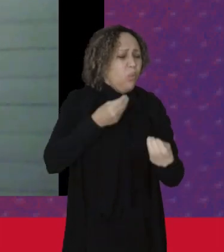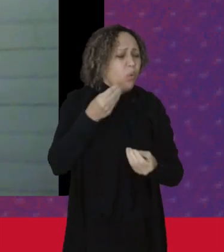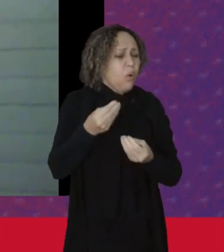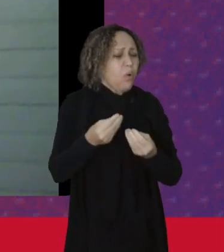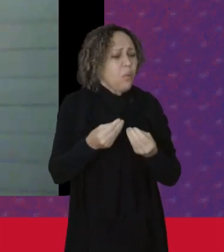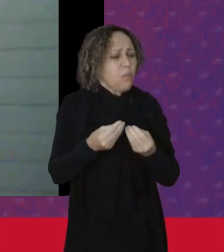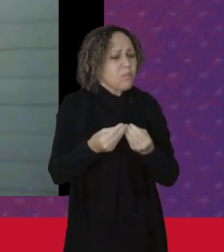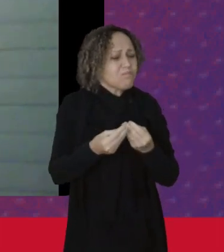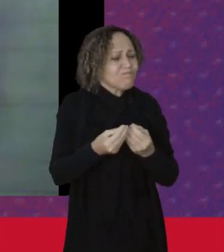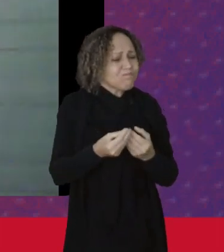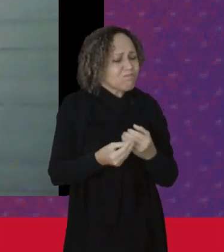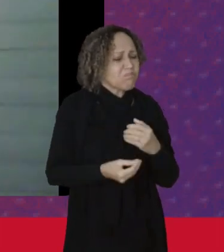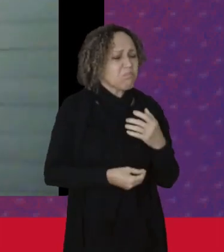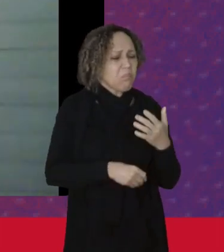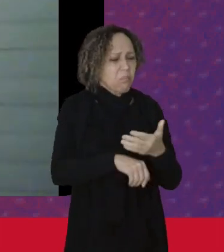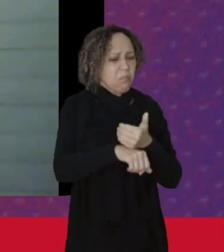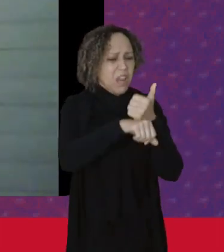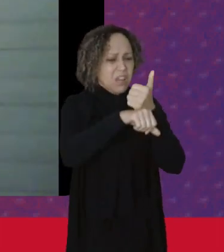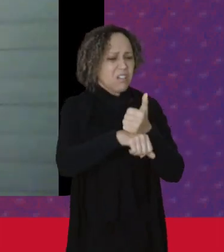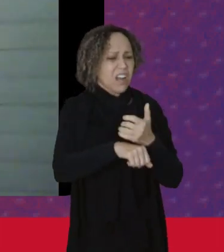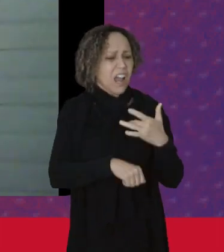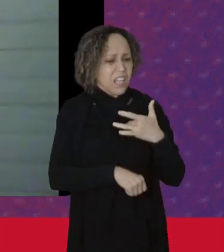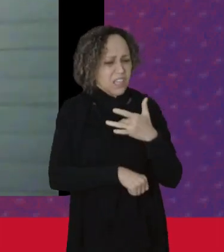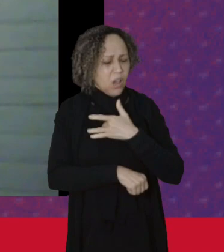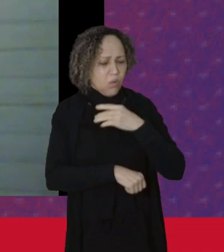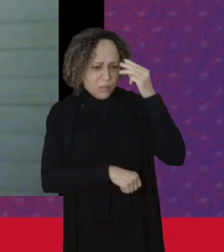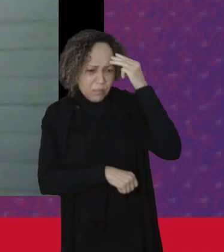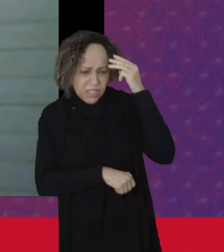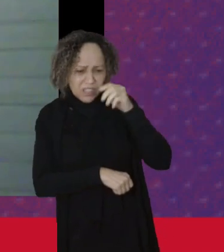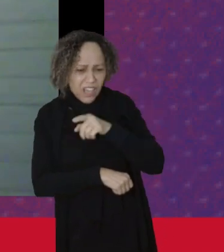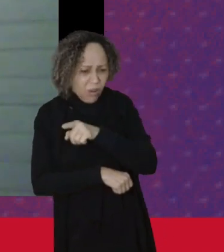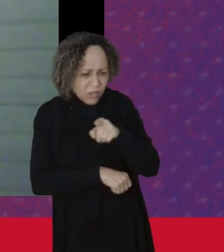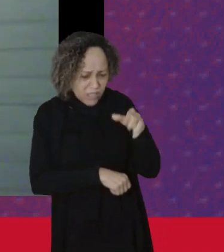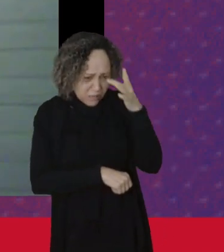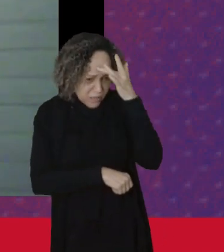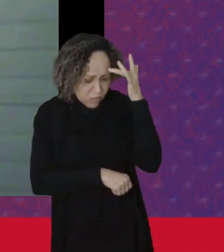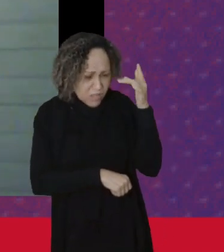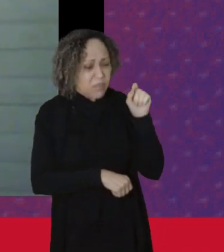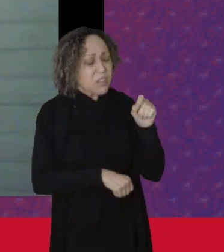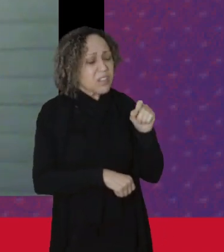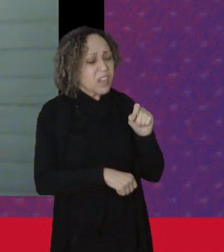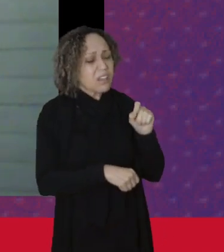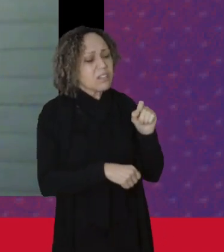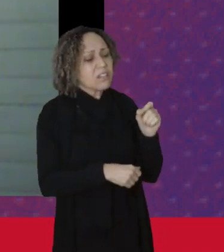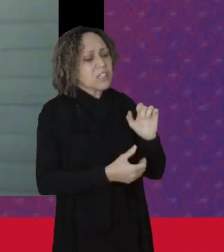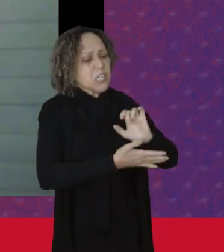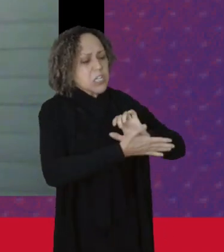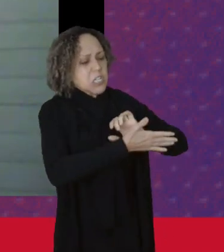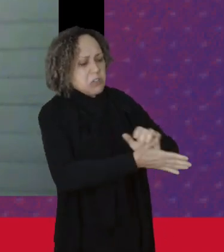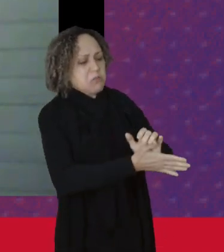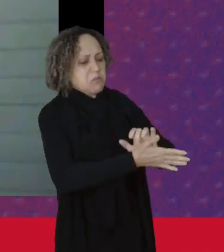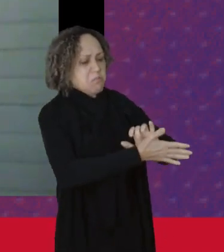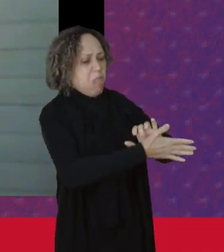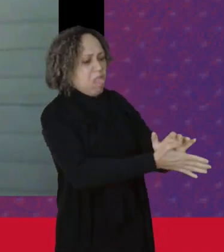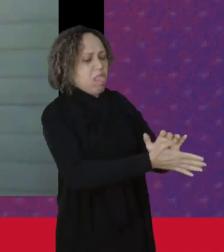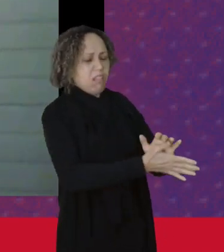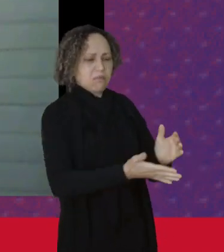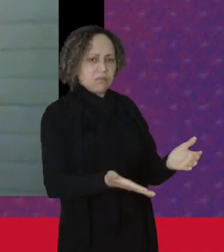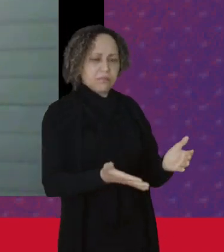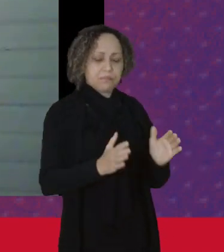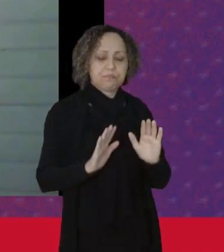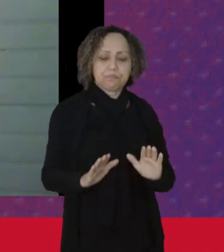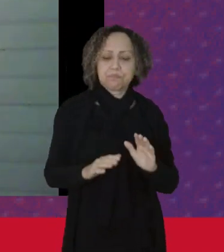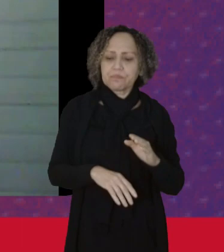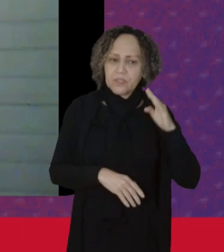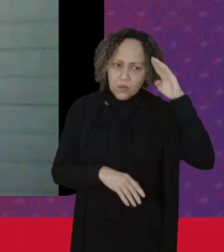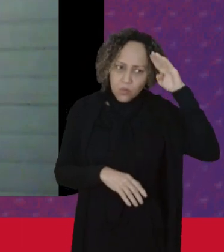pessoas, a gente maximiza esse sofrimento mental ao excluir. Hoje nós temos uma volta com o